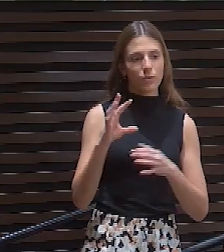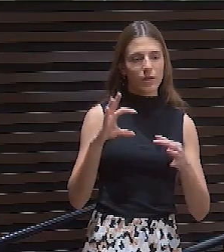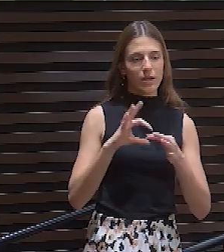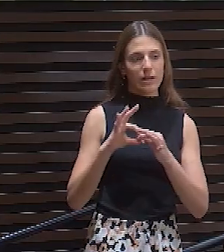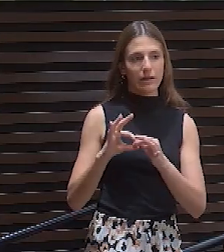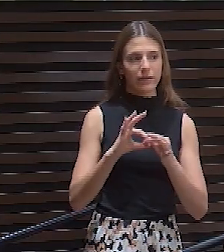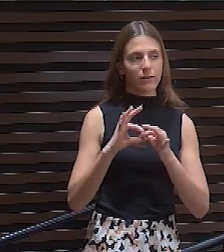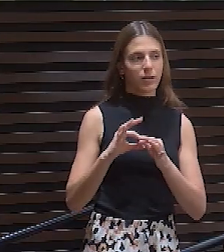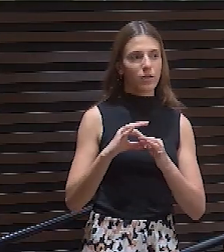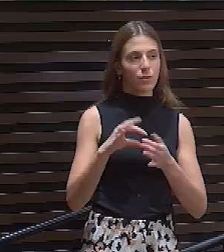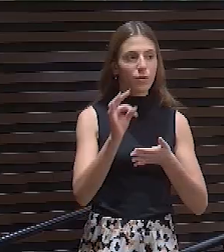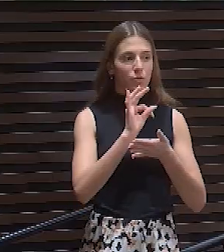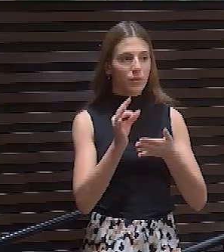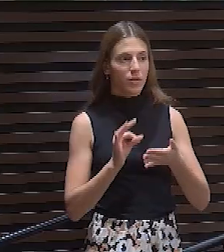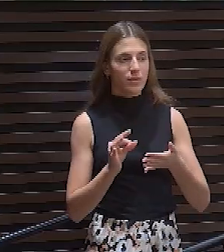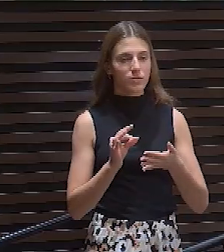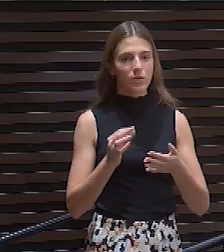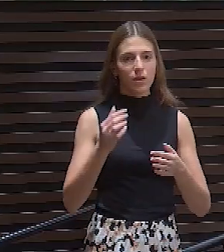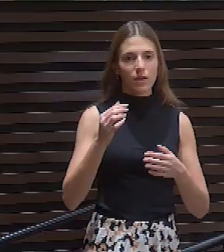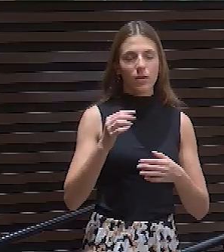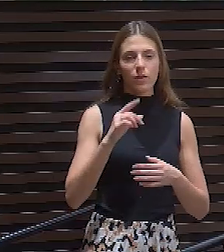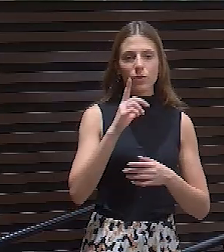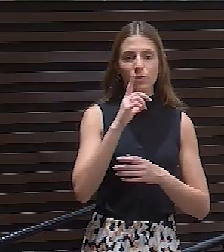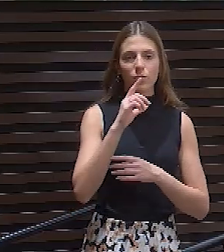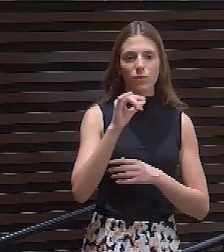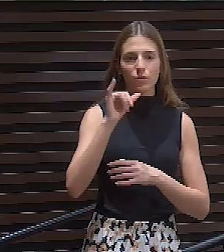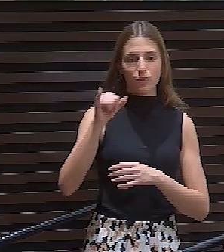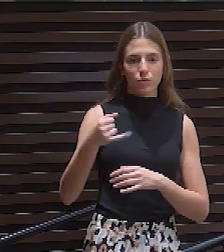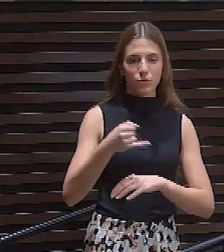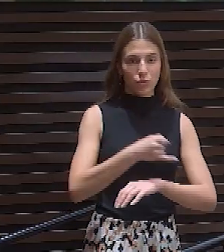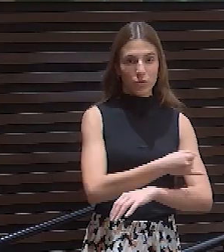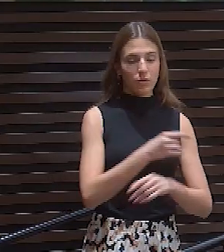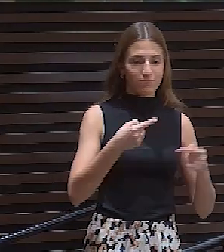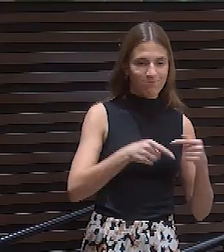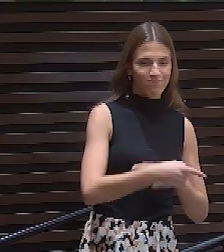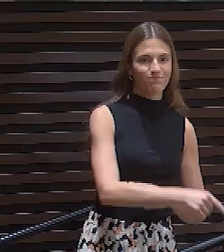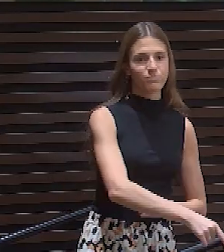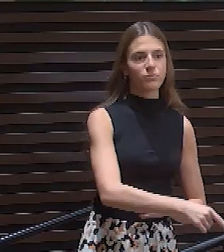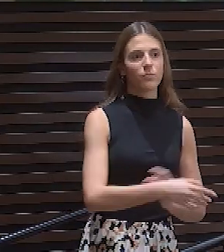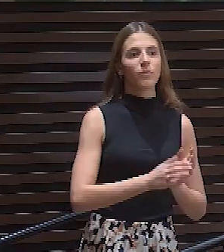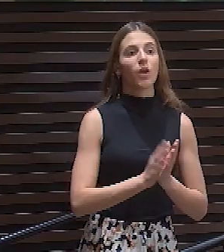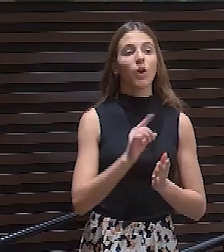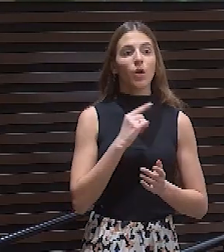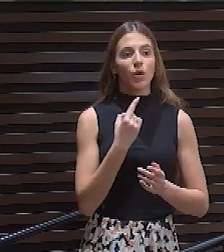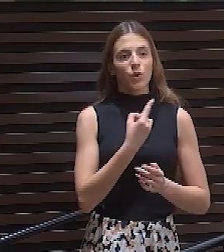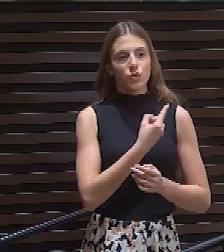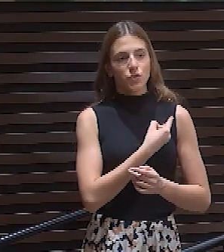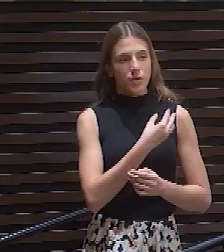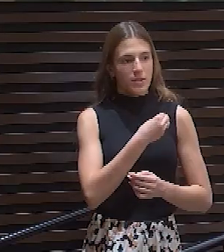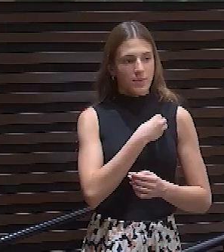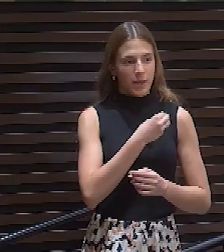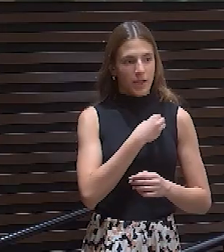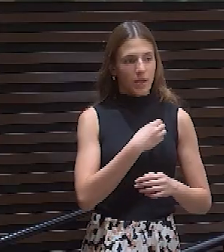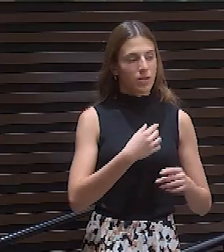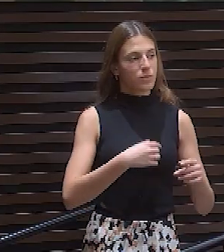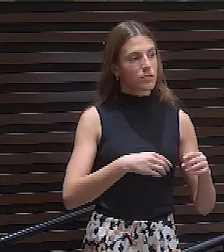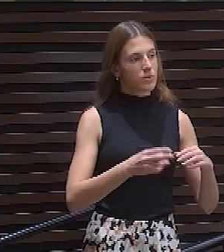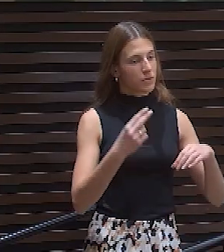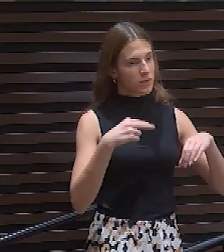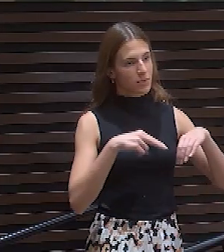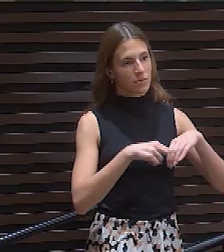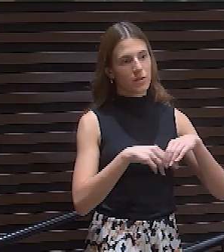ficaram enterrados, ficaram sepultados. Nossos pecados estão sepultados em Cristo.